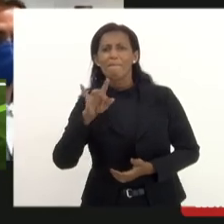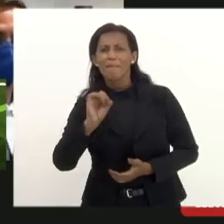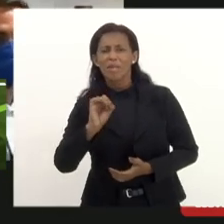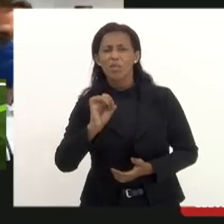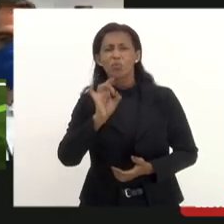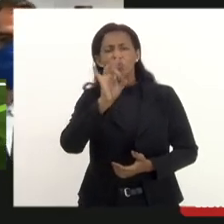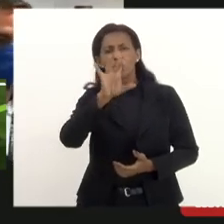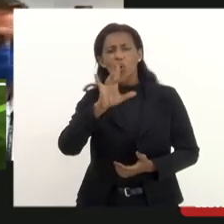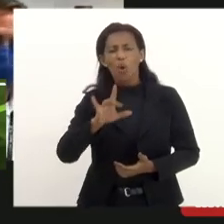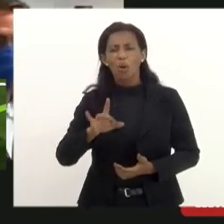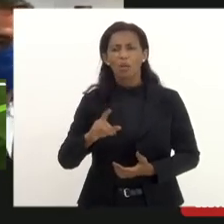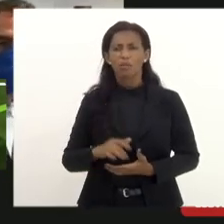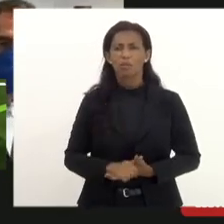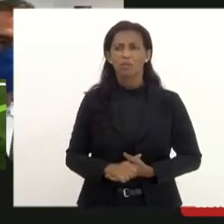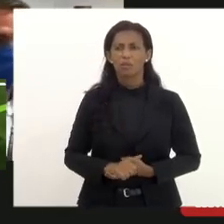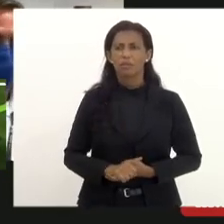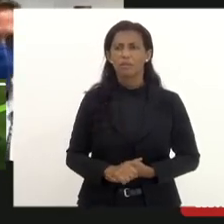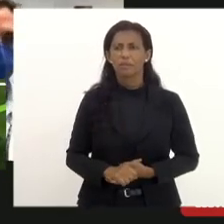para você